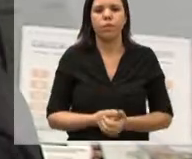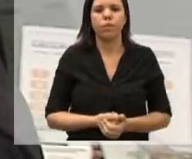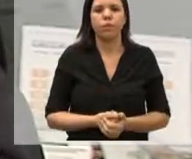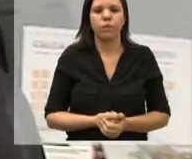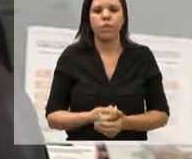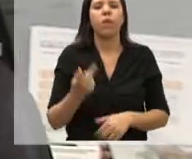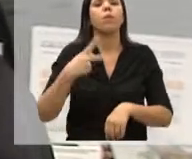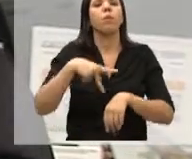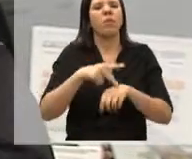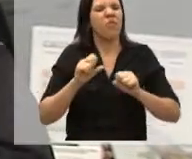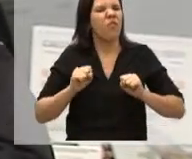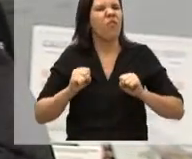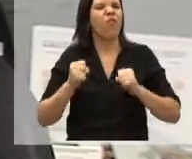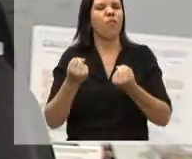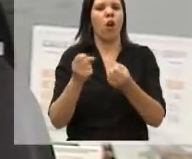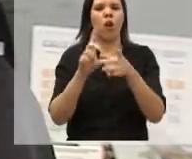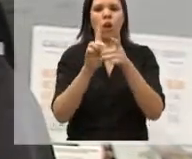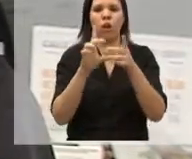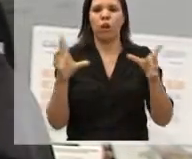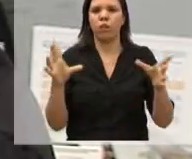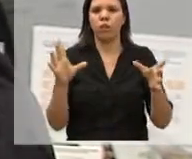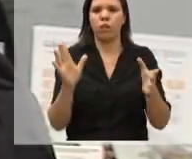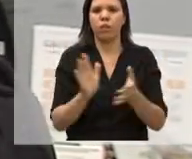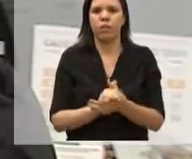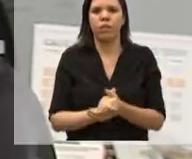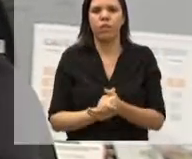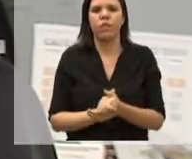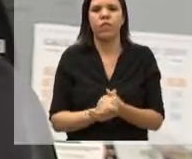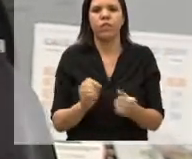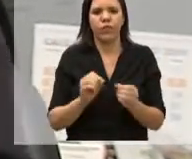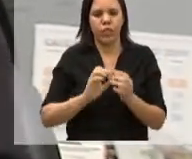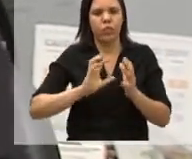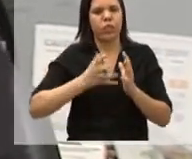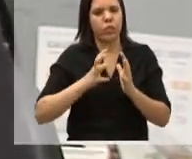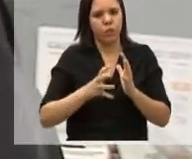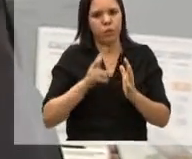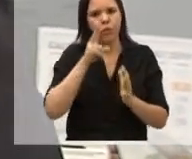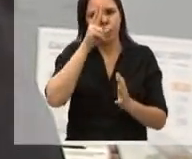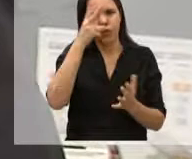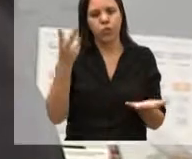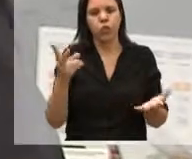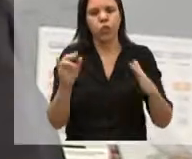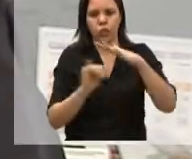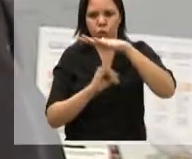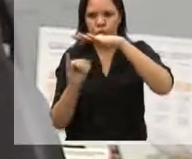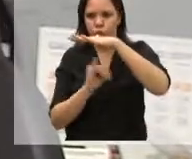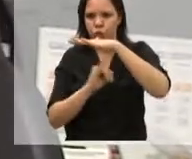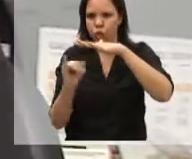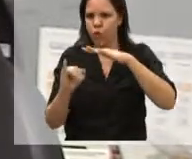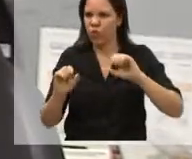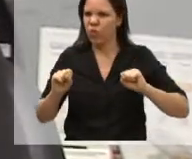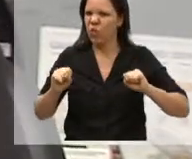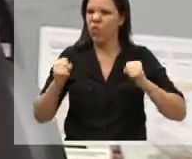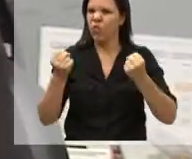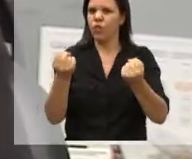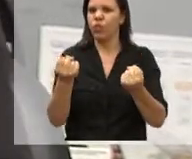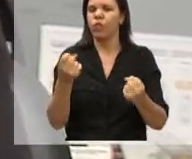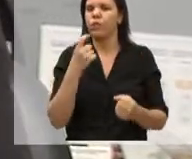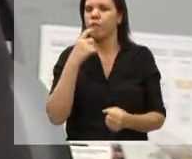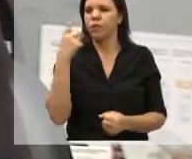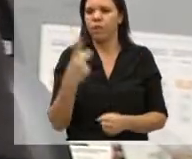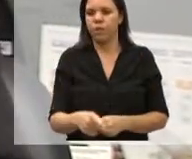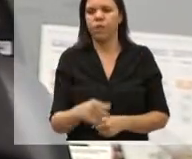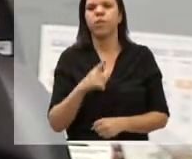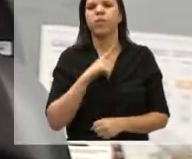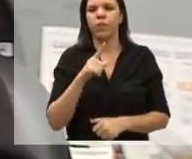um país forte, uma democracia forte, se faz com partidos fortes e também com instituições fortes. No caso de Campinas,